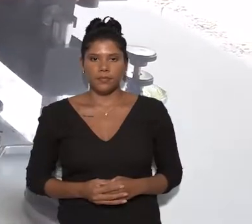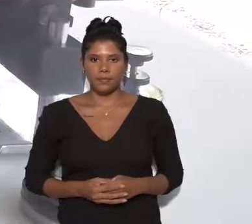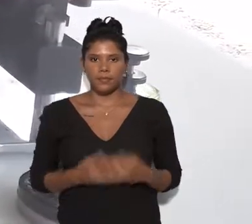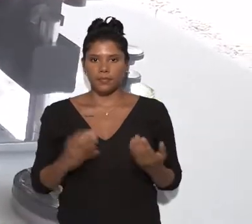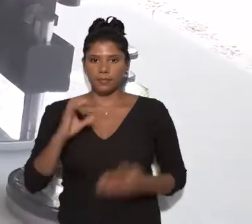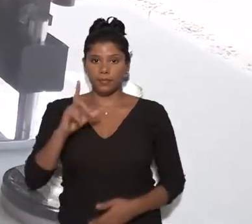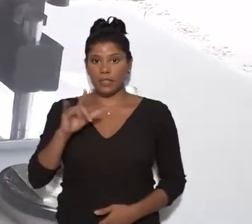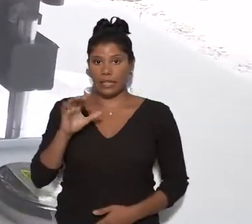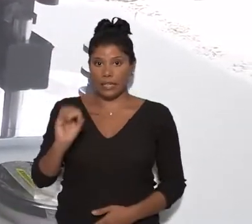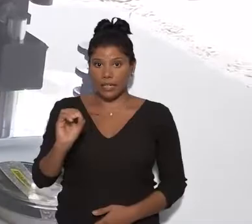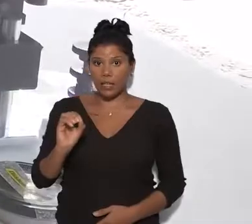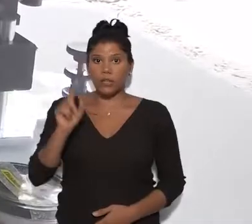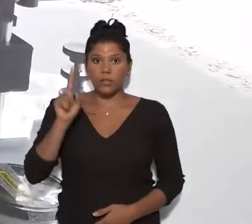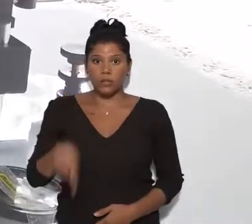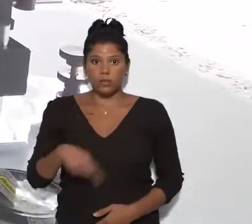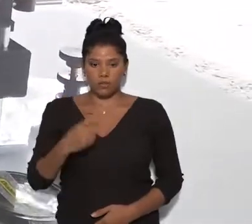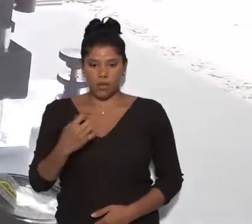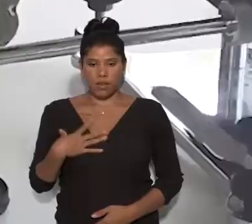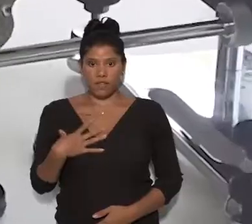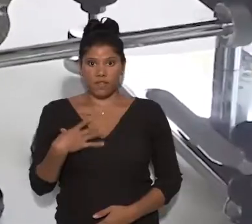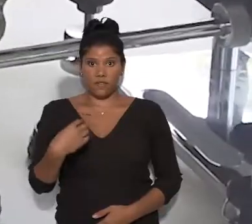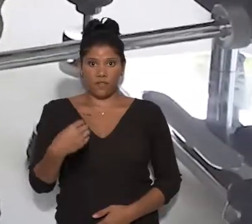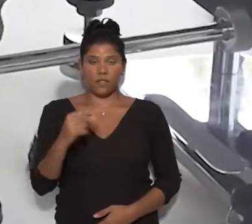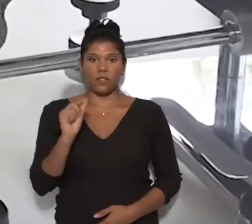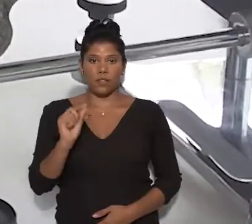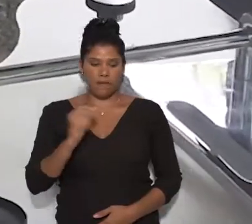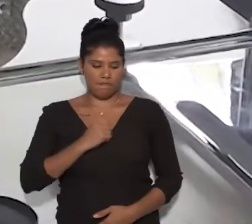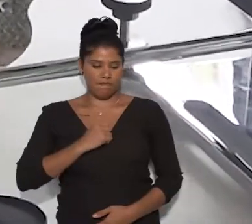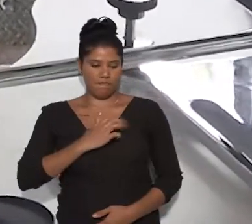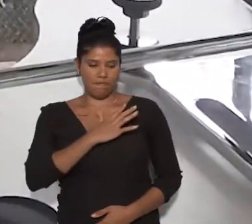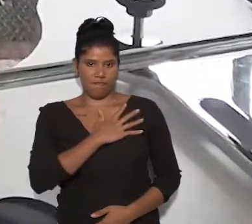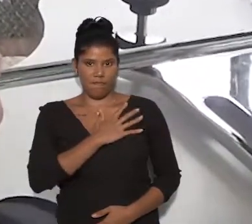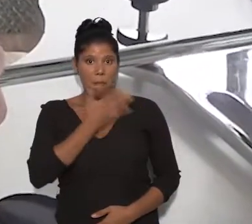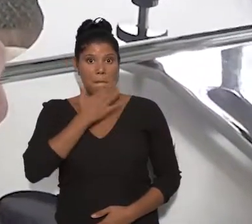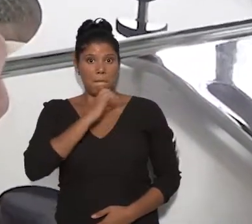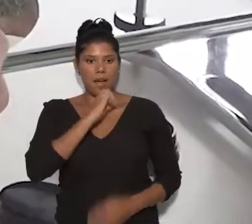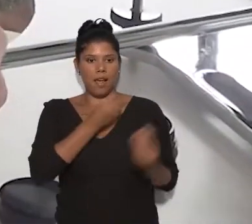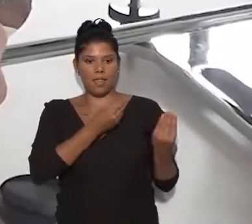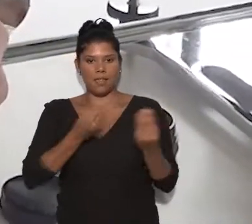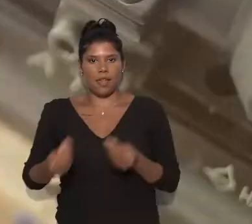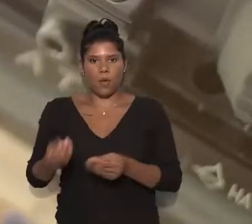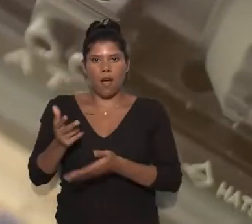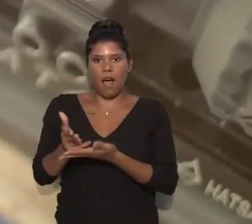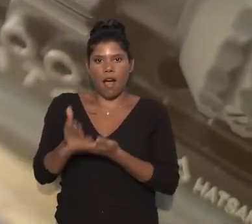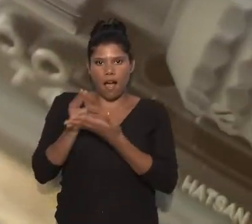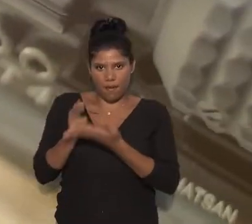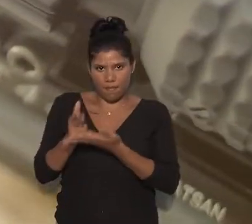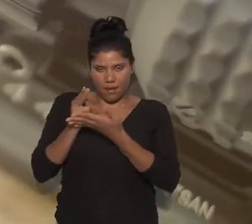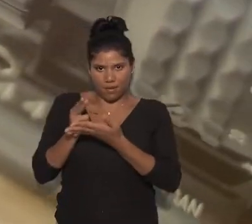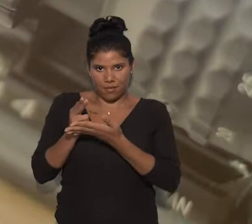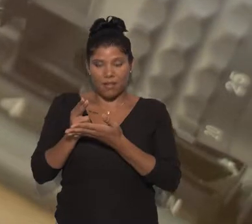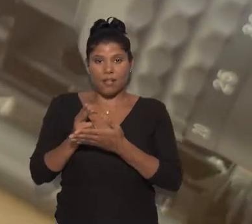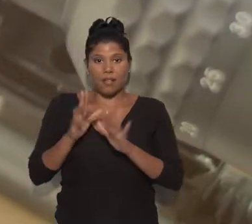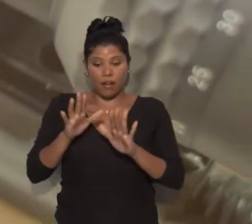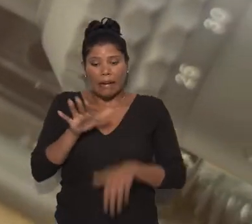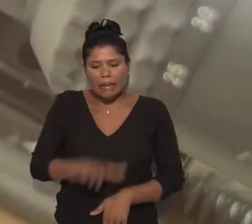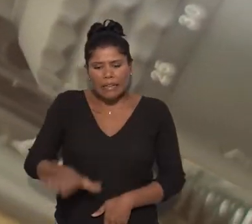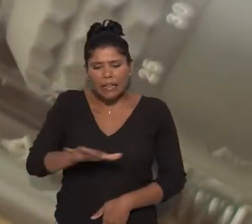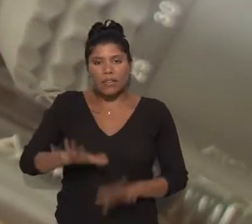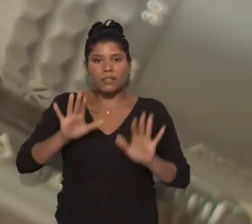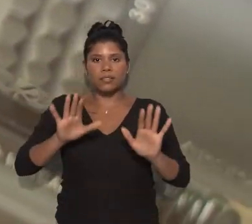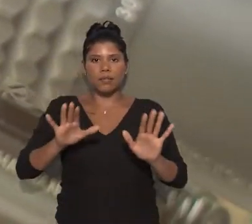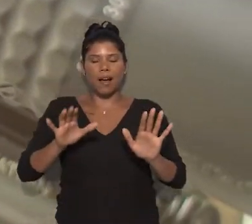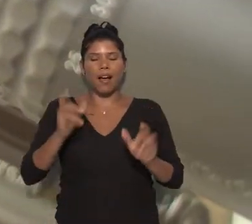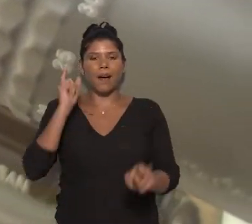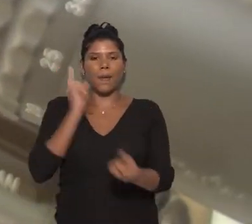Cláudio Cirino, que é filho de militar, ganhou uma carabina do pai ainda criança, mas descobriu o